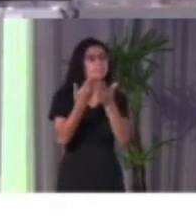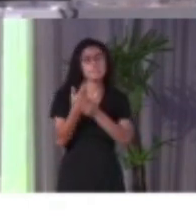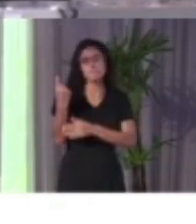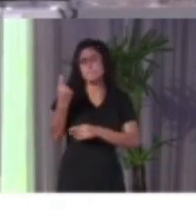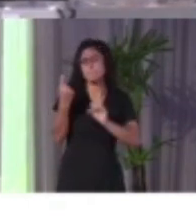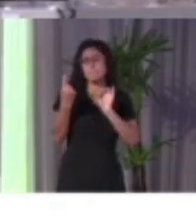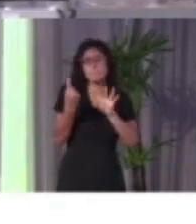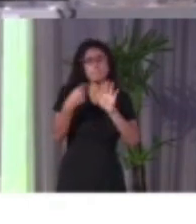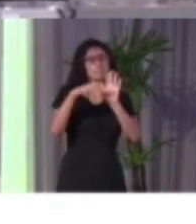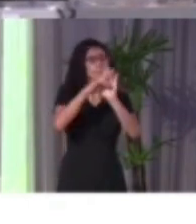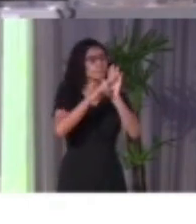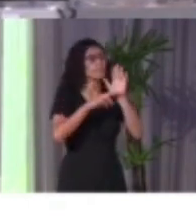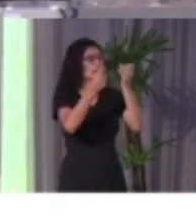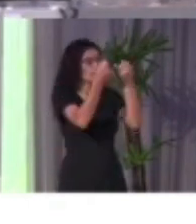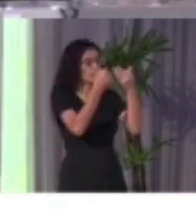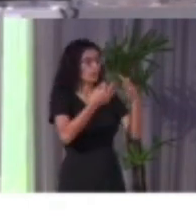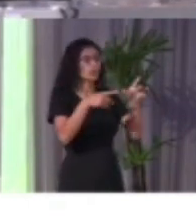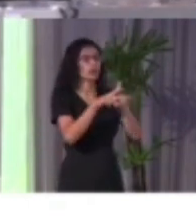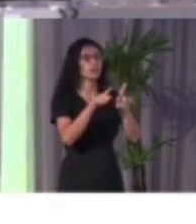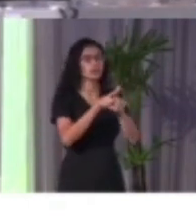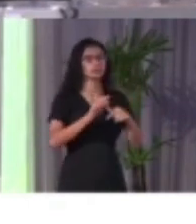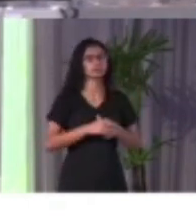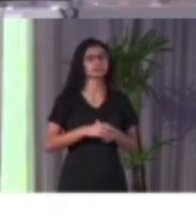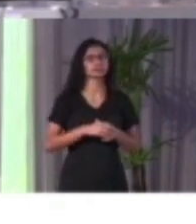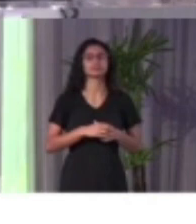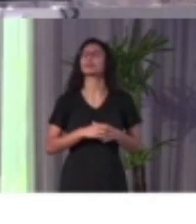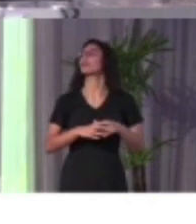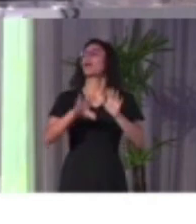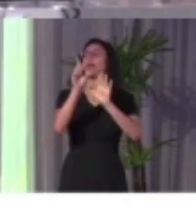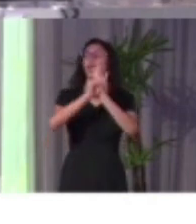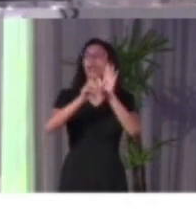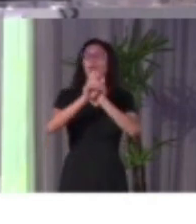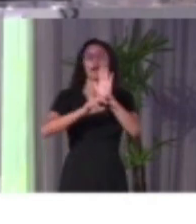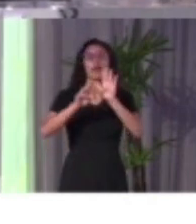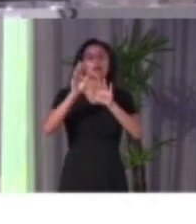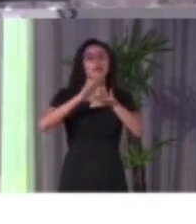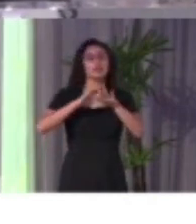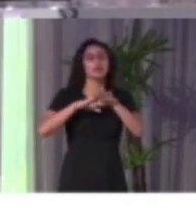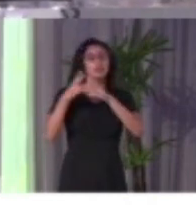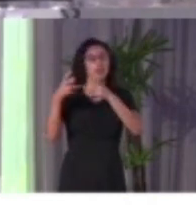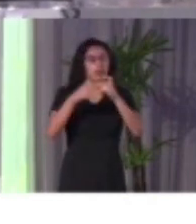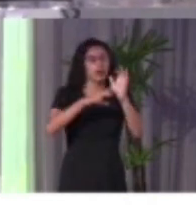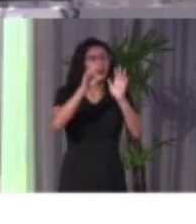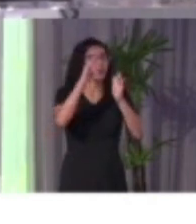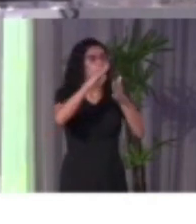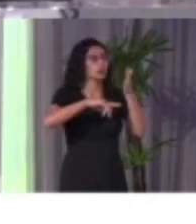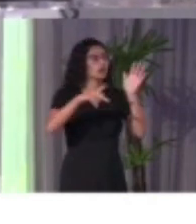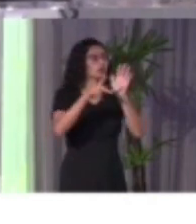único, exploratório descritivo, qual e quanti. Os dados foram coletados por análise documental no